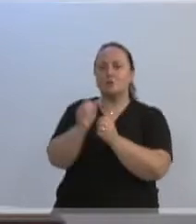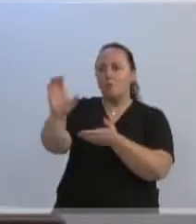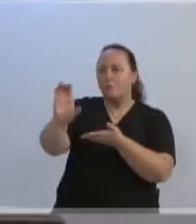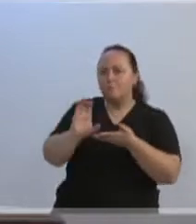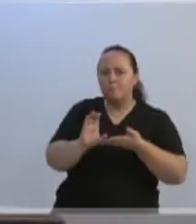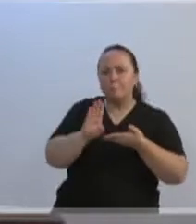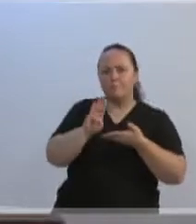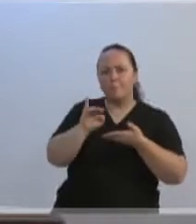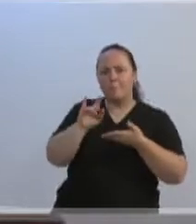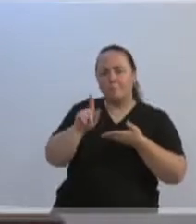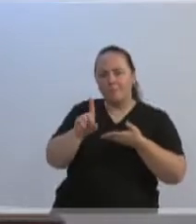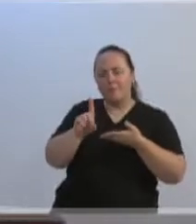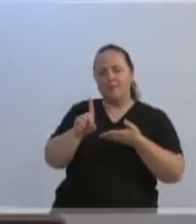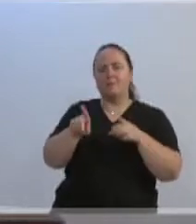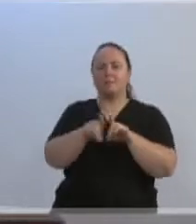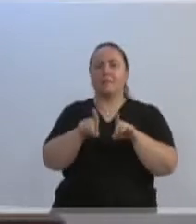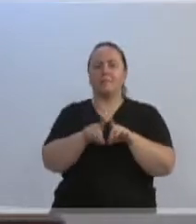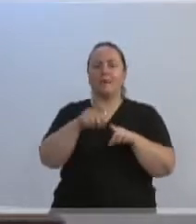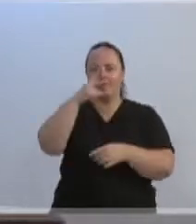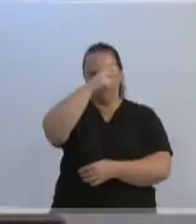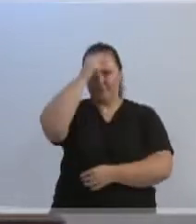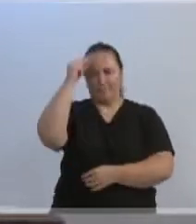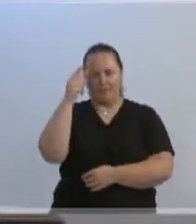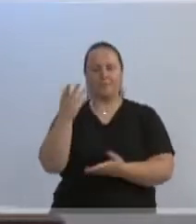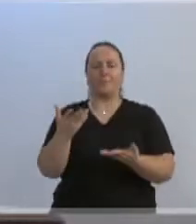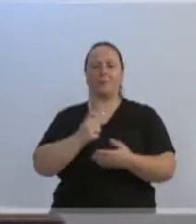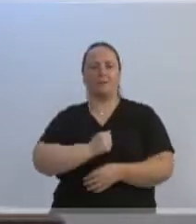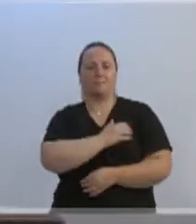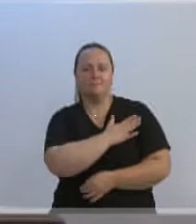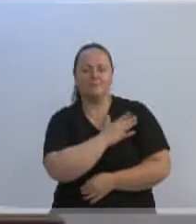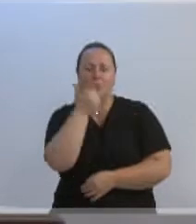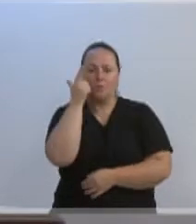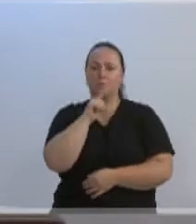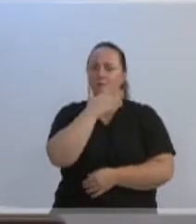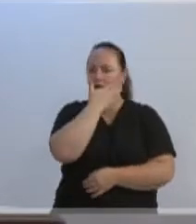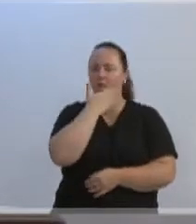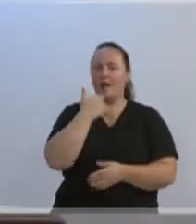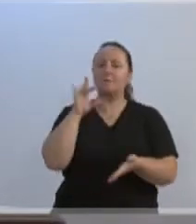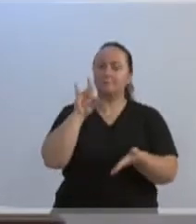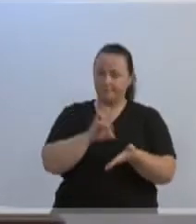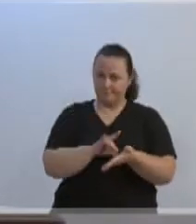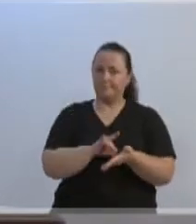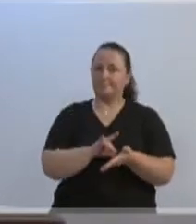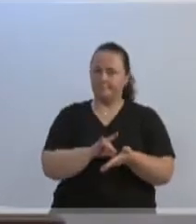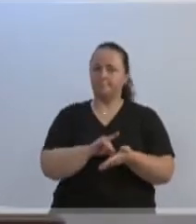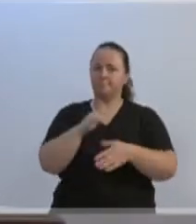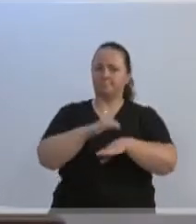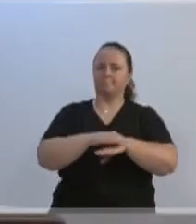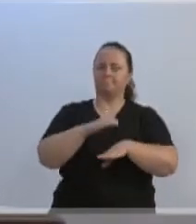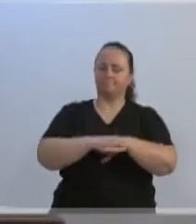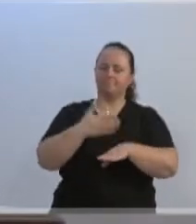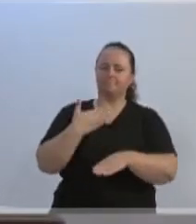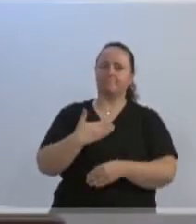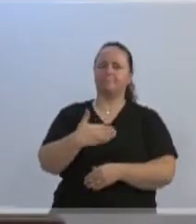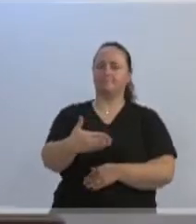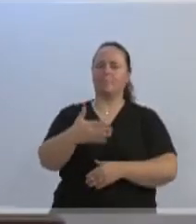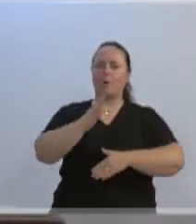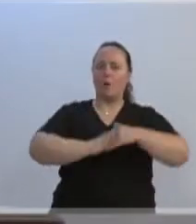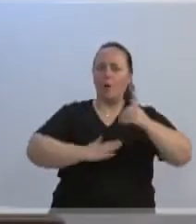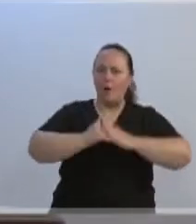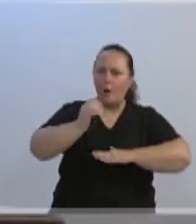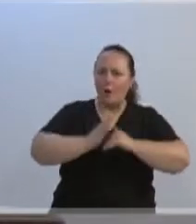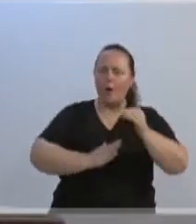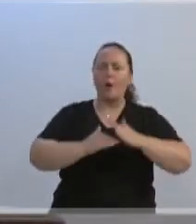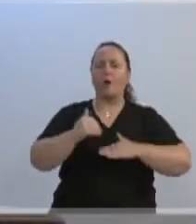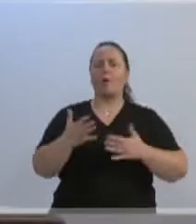prefeitura de blumenau através do prefeito napoleão bernardes tem condições sim de executar essas obras é